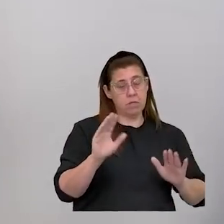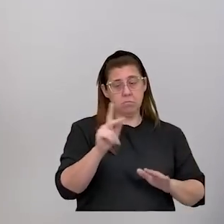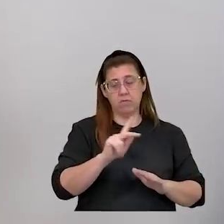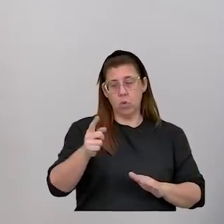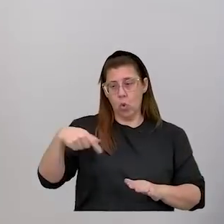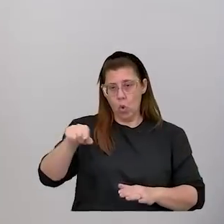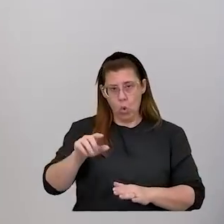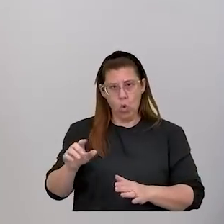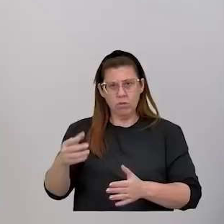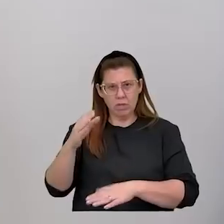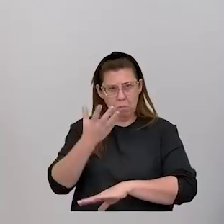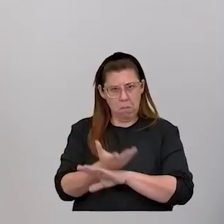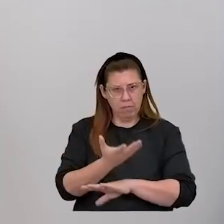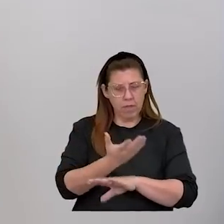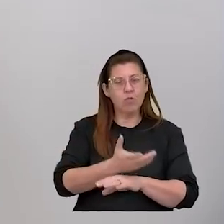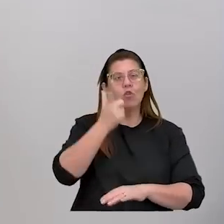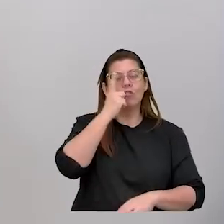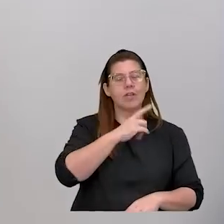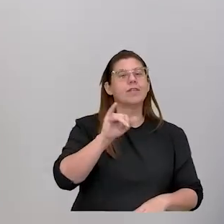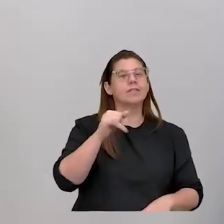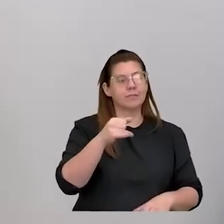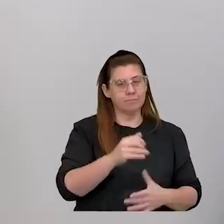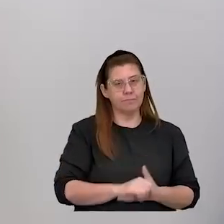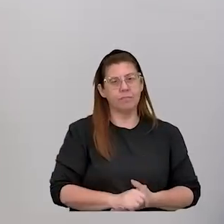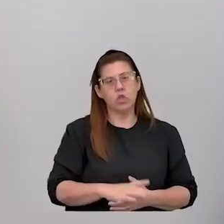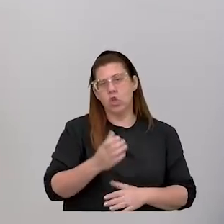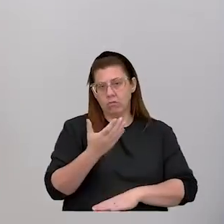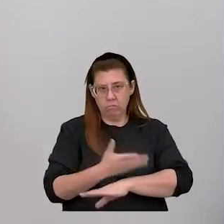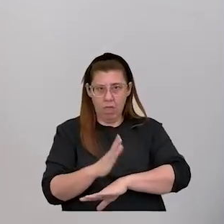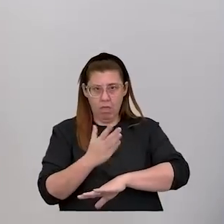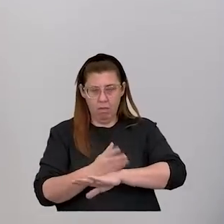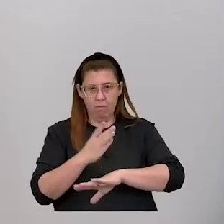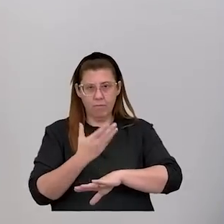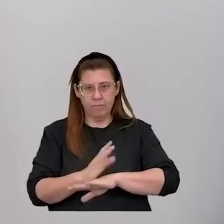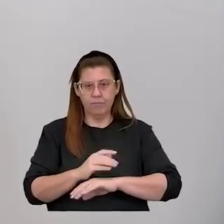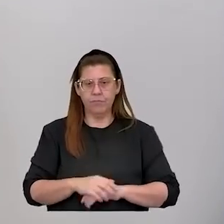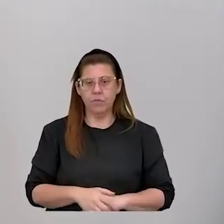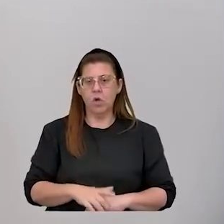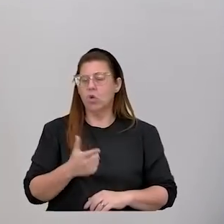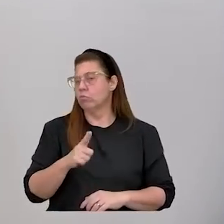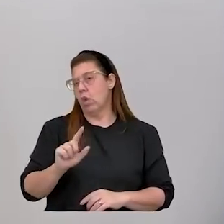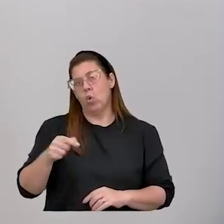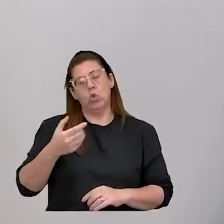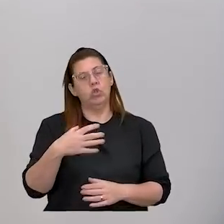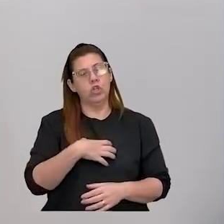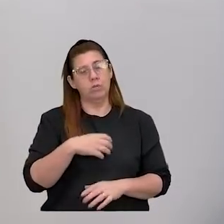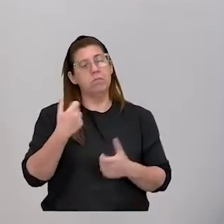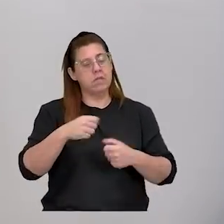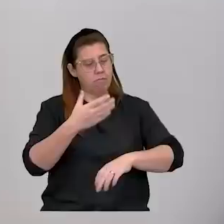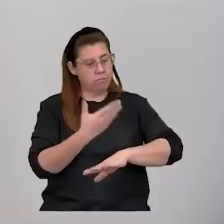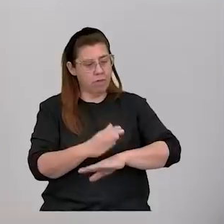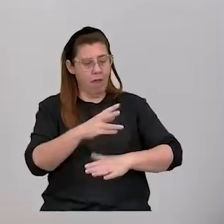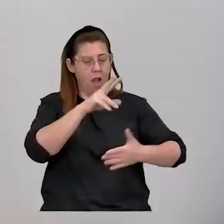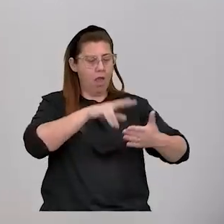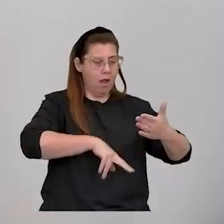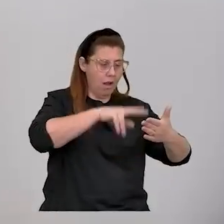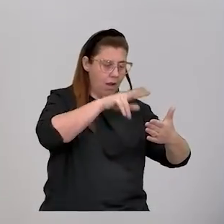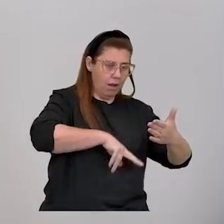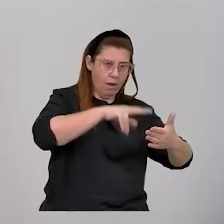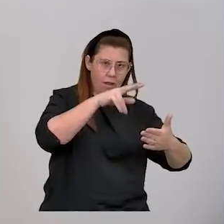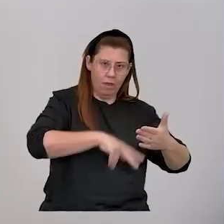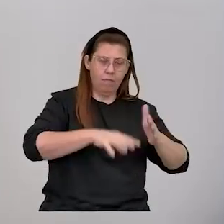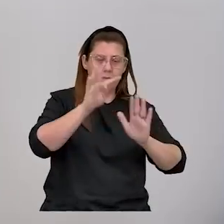a professora Silene, você vai conseguir sim, viu, Vitória? É questão de prática. Não tem outra forma, tá? Leitura de vários